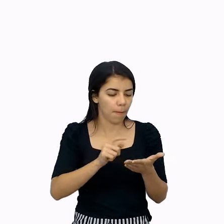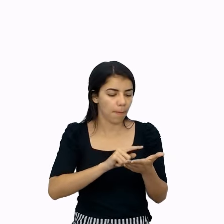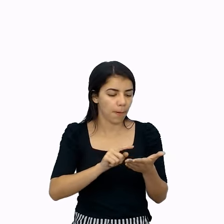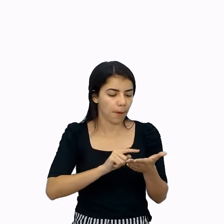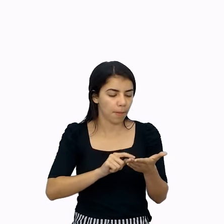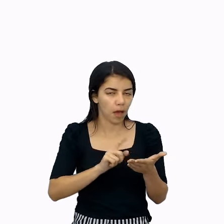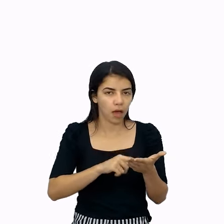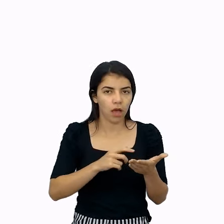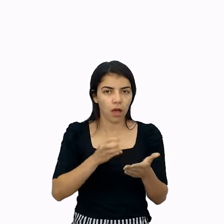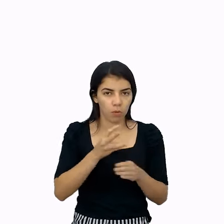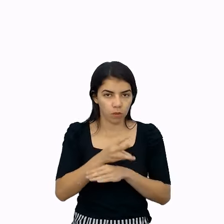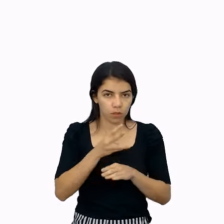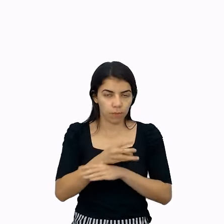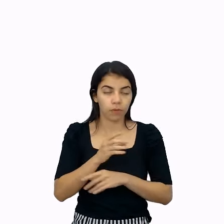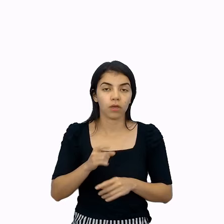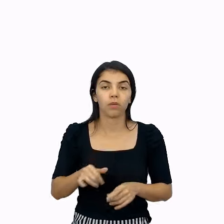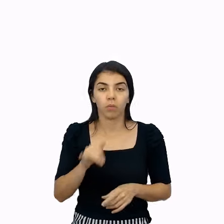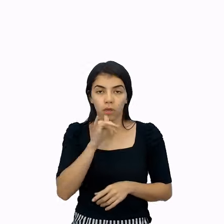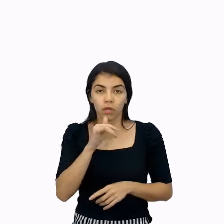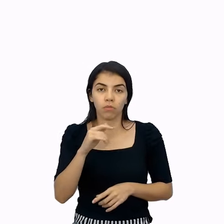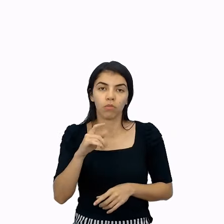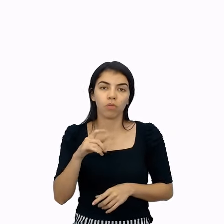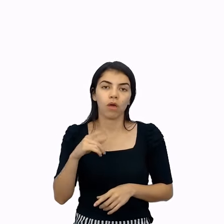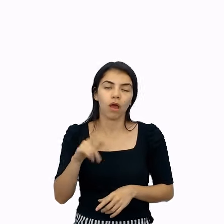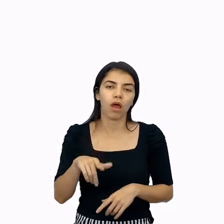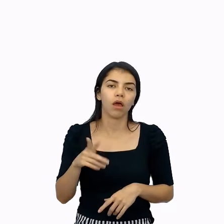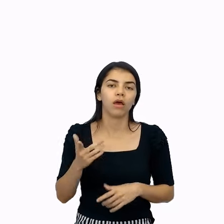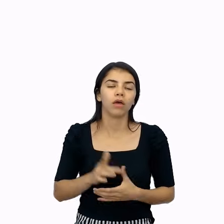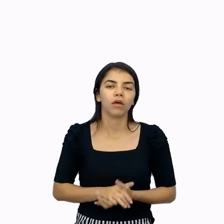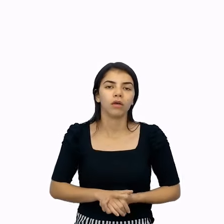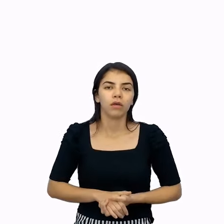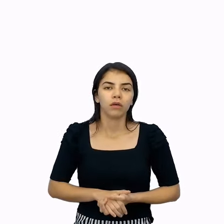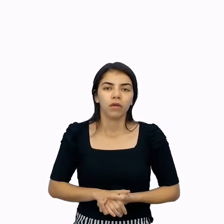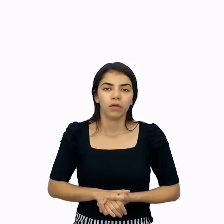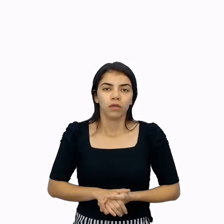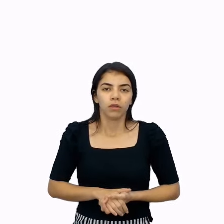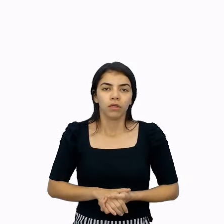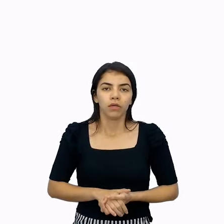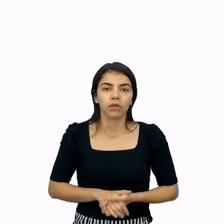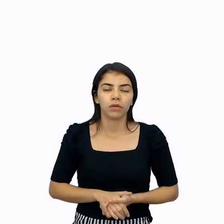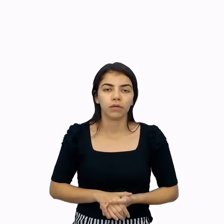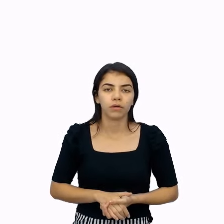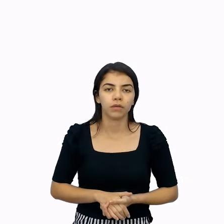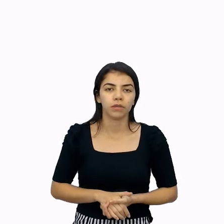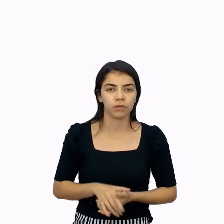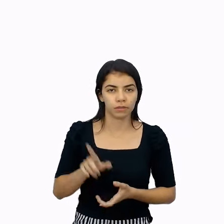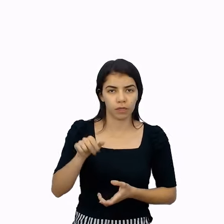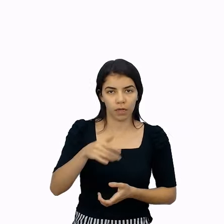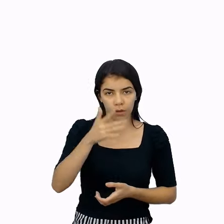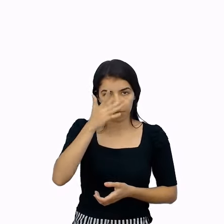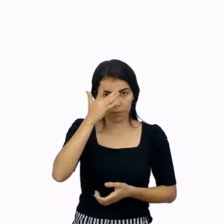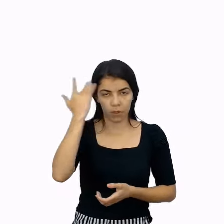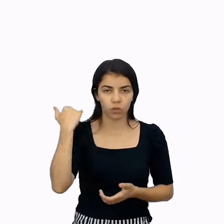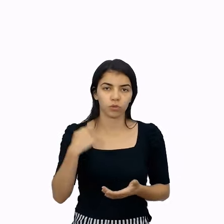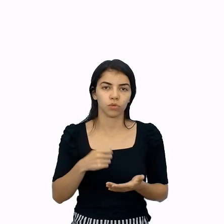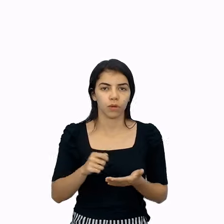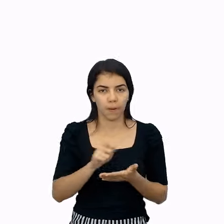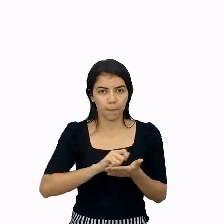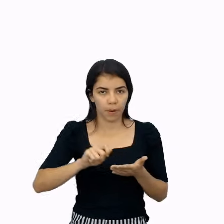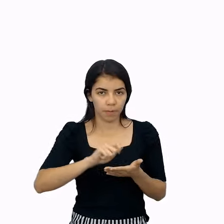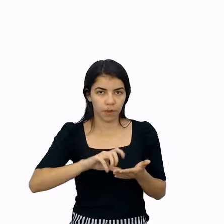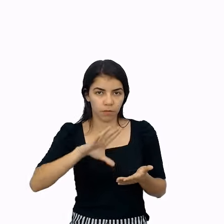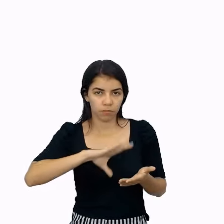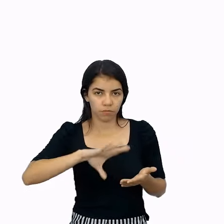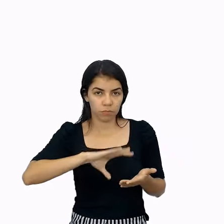nós chamamos de WhatsApp. Então, de certa forma, qualquer, né, falante da sua língua